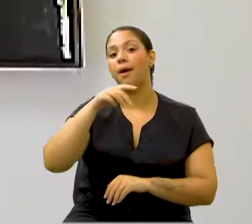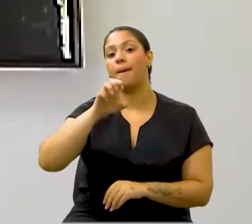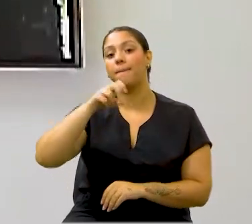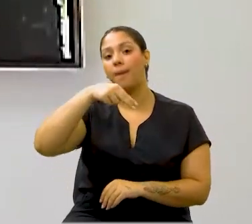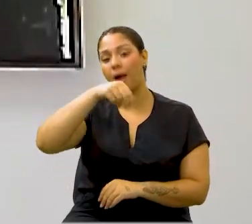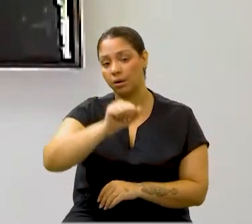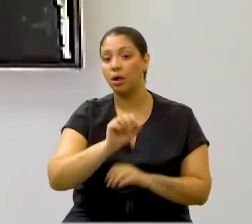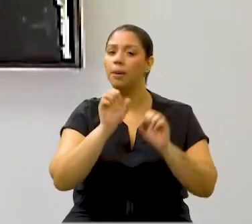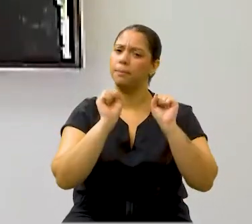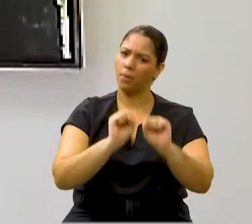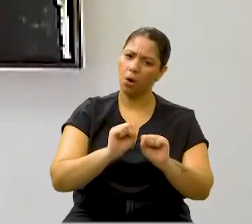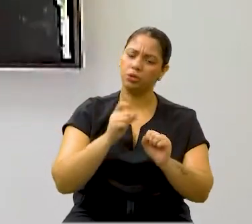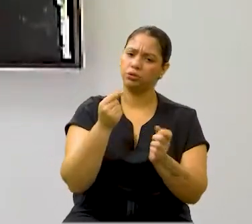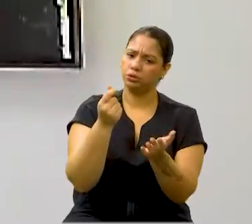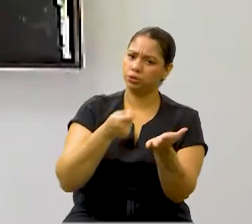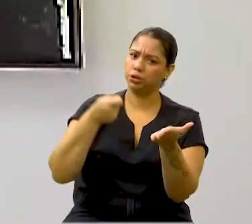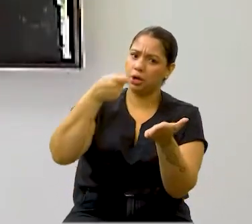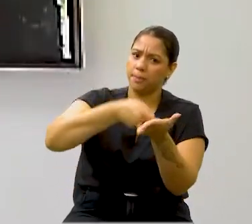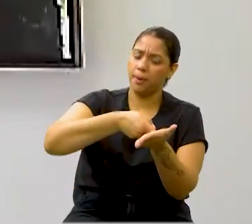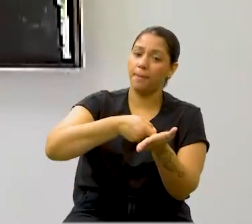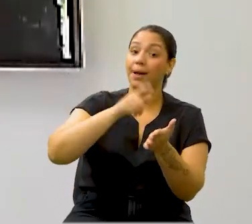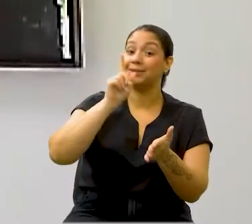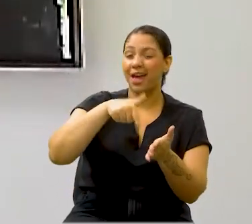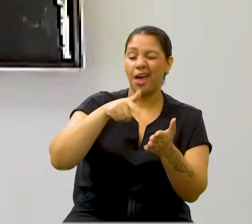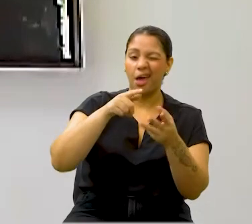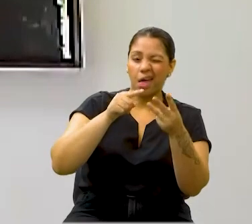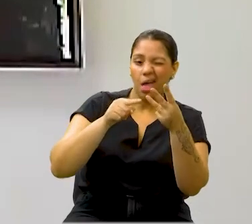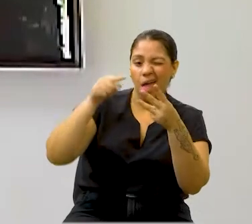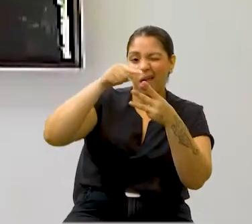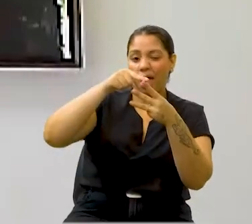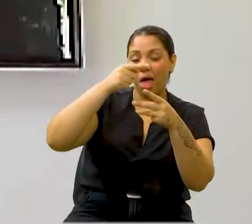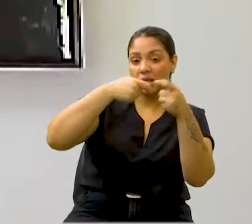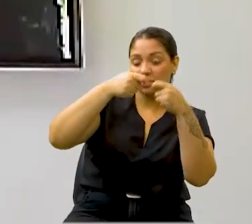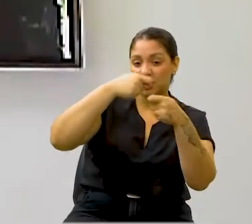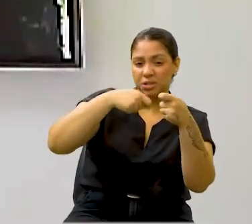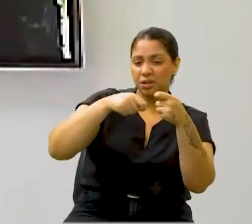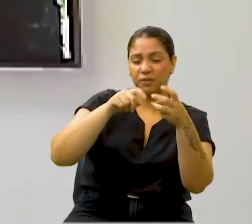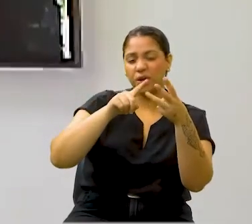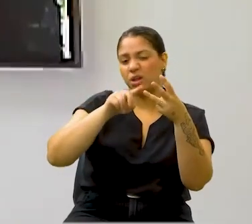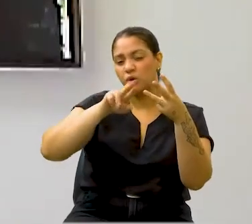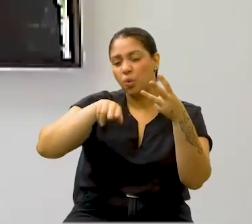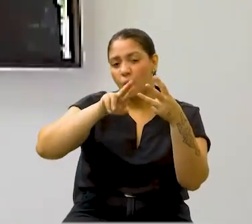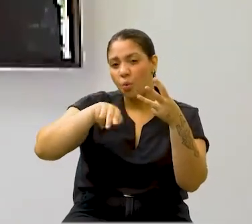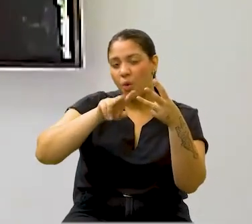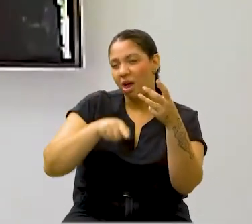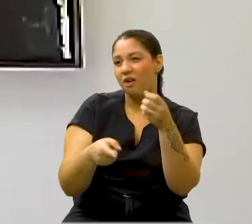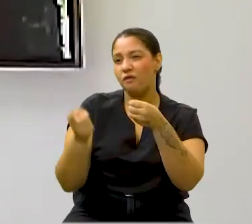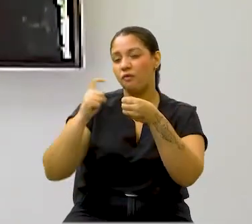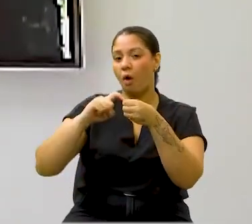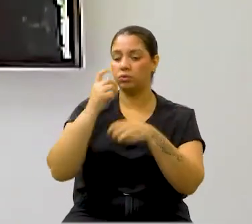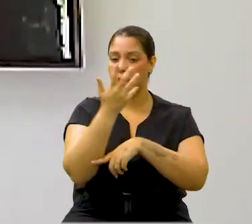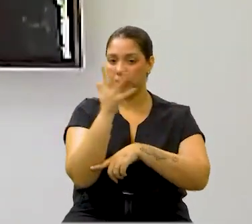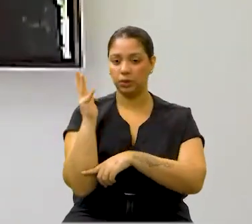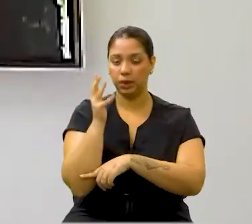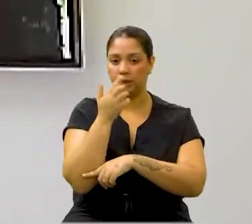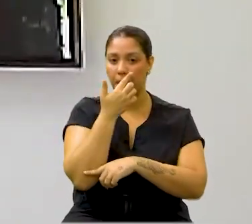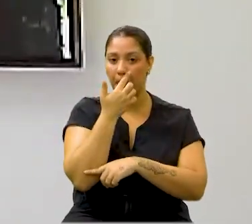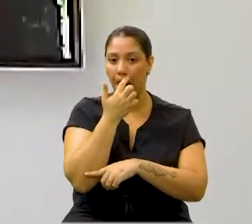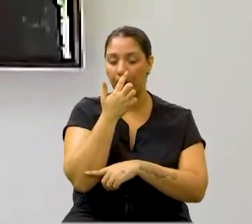mesmo, pode ter uma multa, mas daí é uma multa muito mais administrativa e nem sempre prevê a